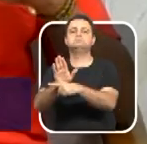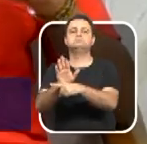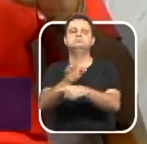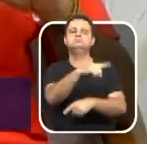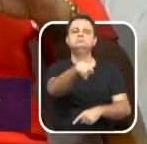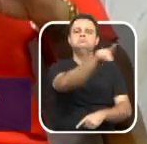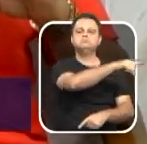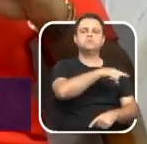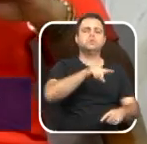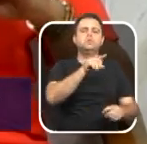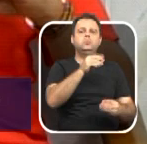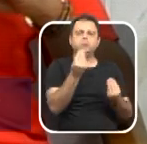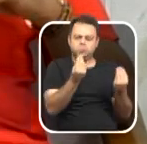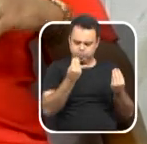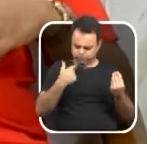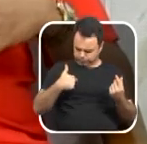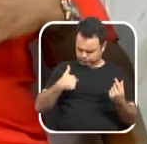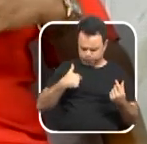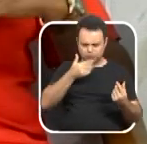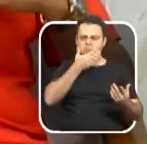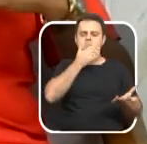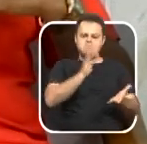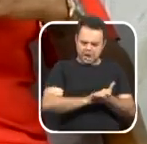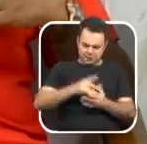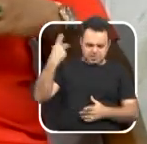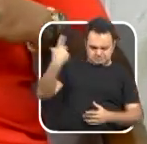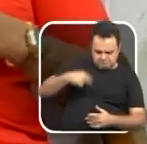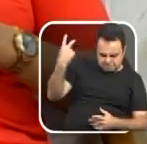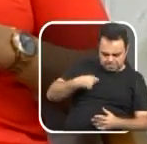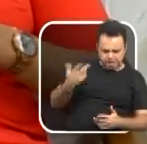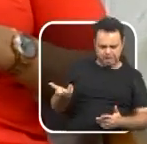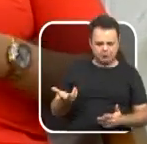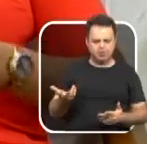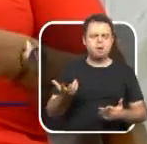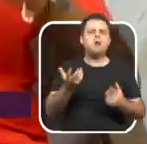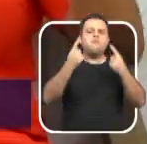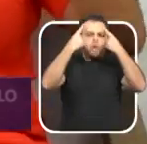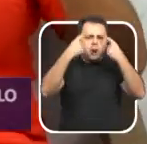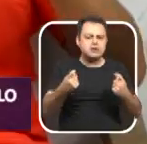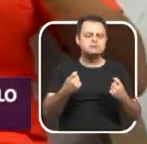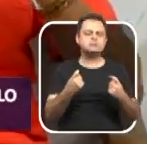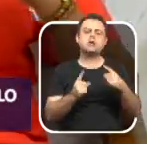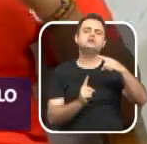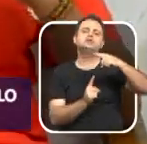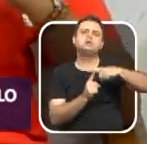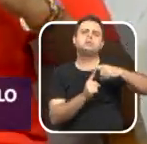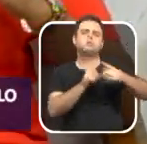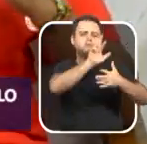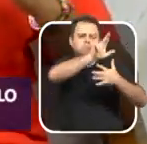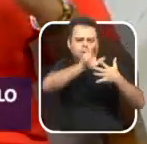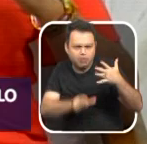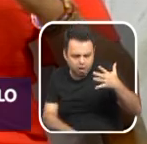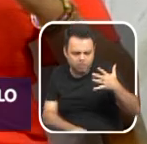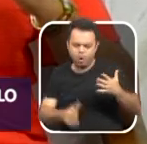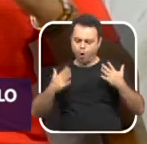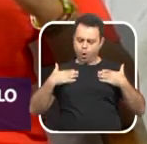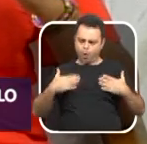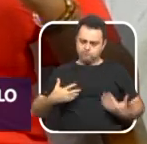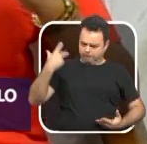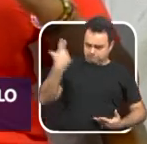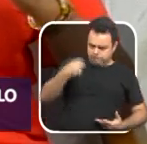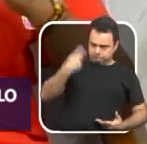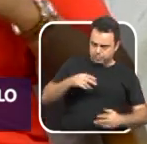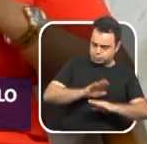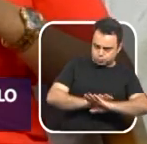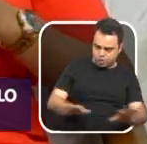não é somente a física. Hoje nós sabemos que a Lei Maria da Penha tipificou vários, né? E a cada vez mais,